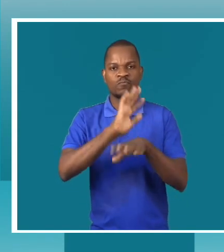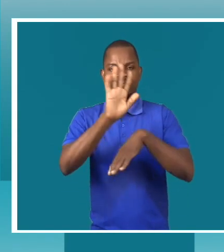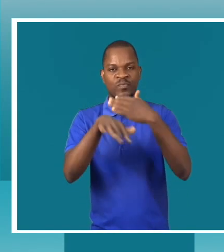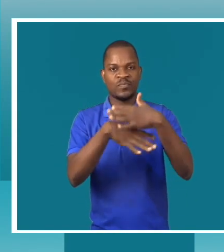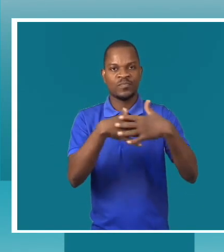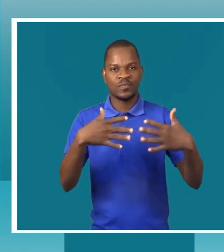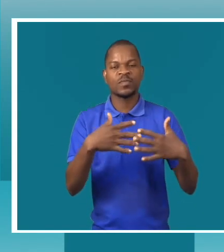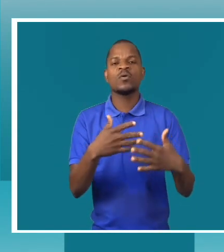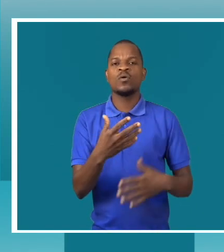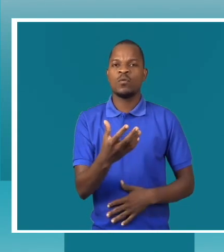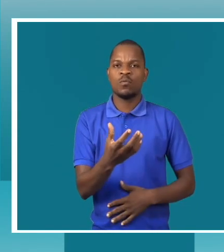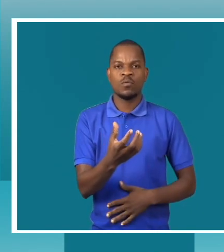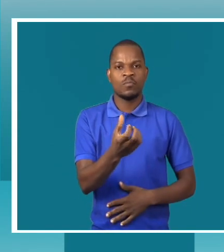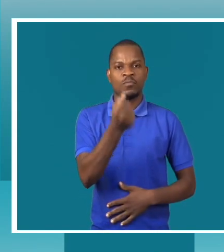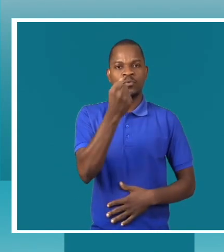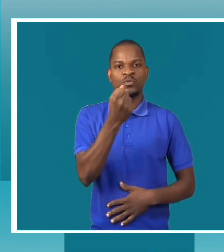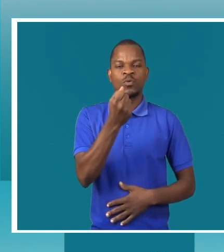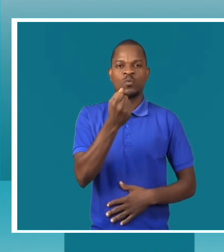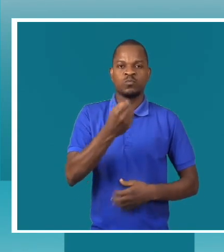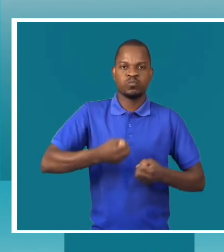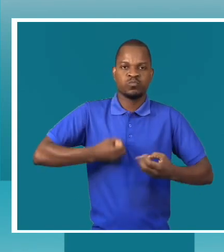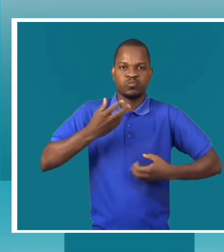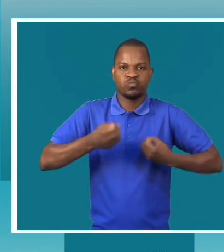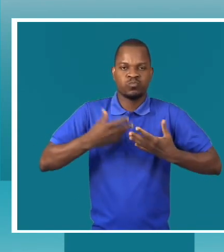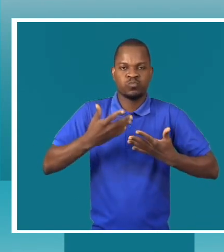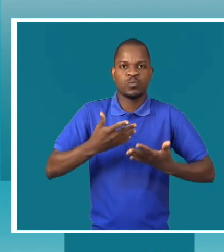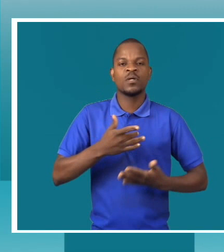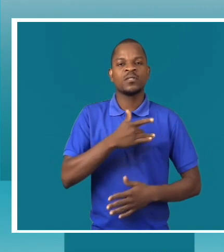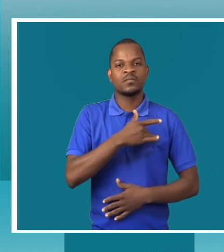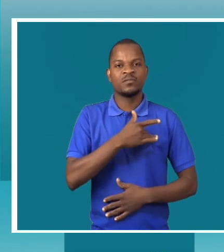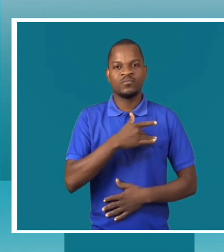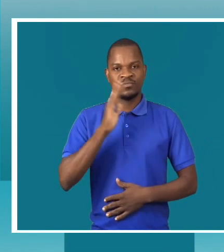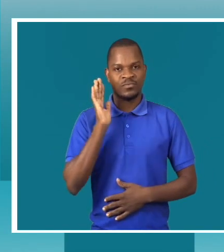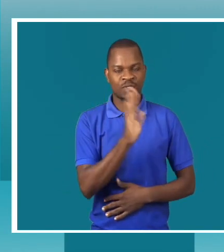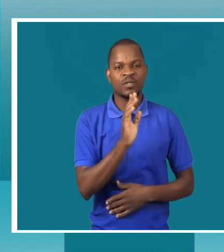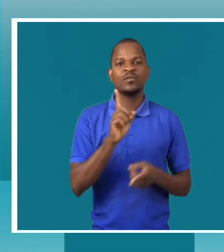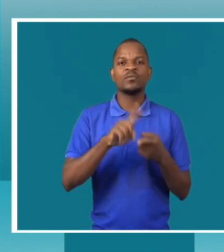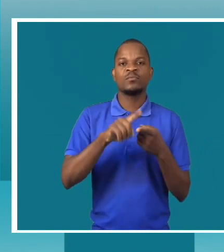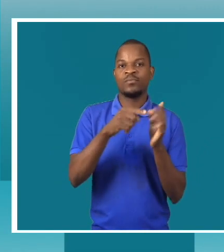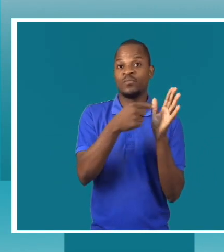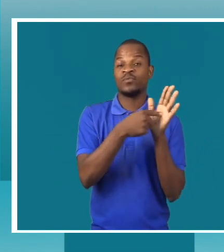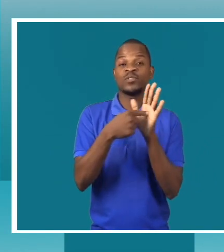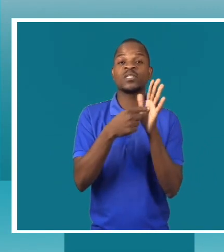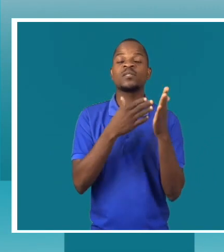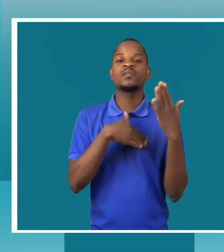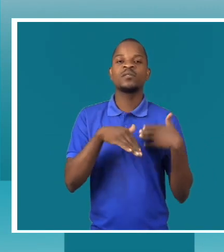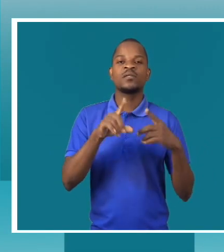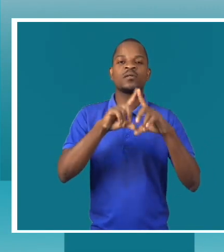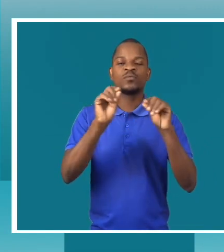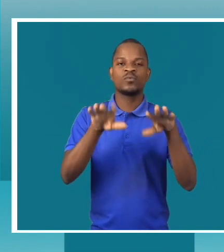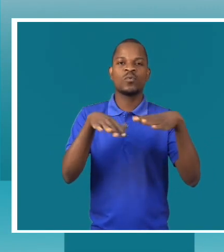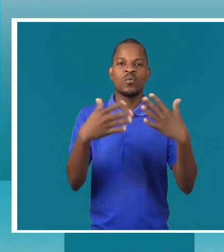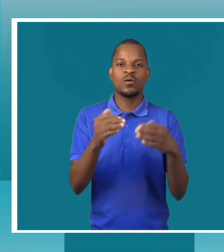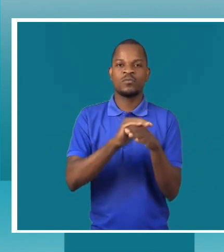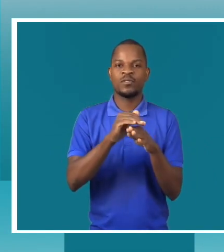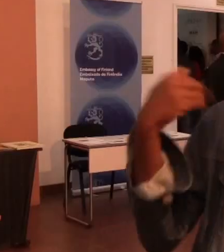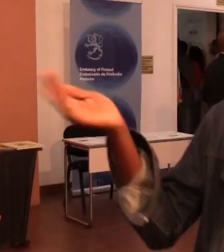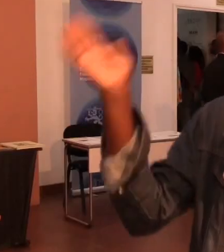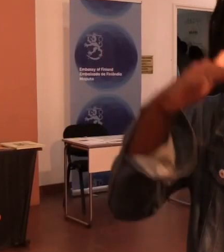línguas de sinais, ele conseguiu transmitir aquilo que ele está a sentir, mostrar-nos aquilo que ele quer através da